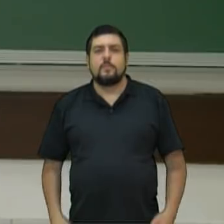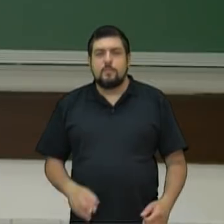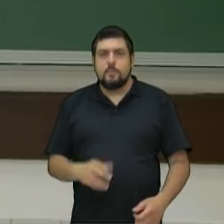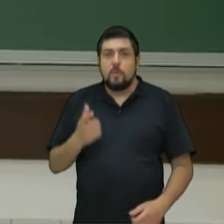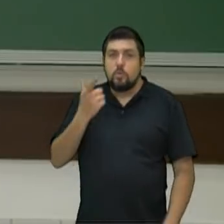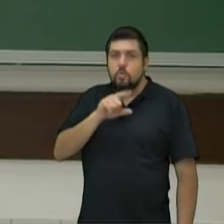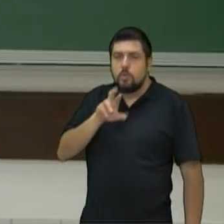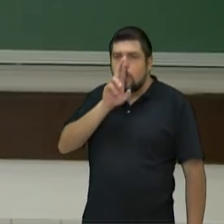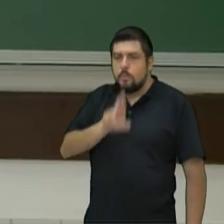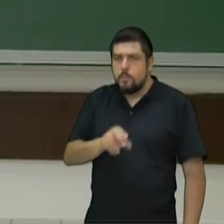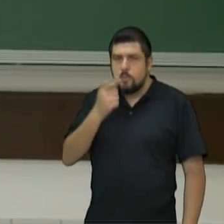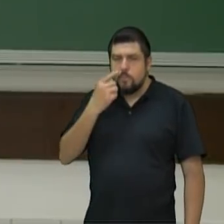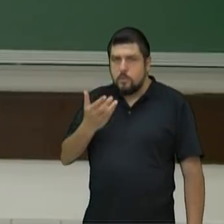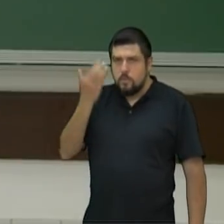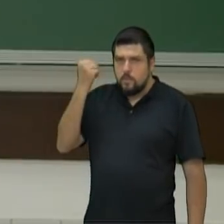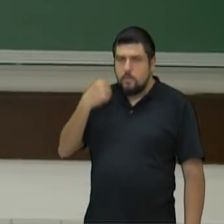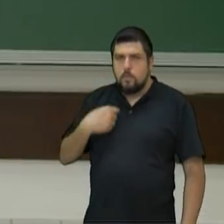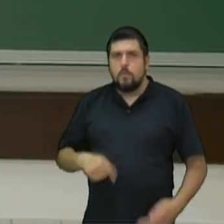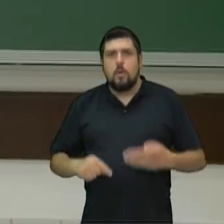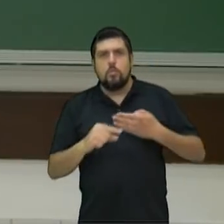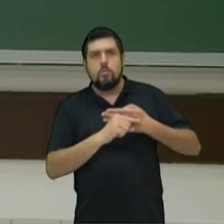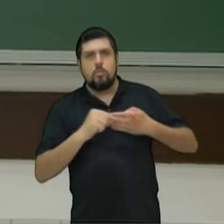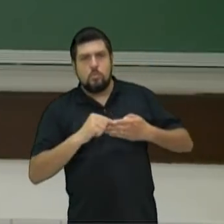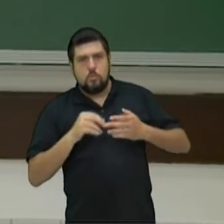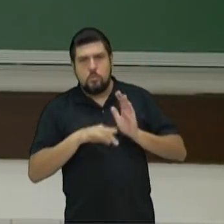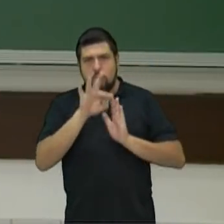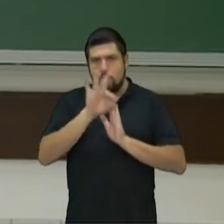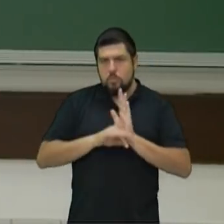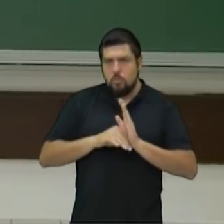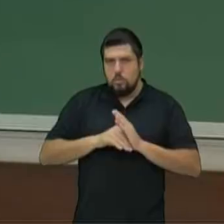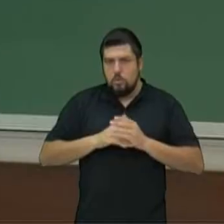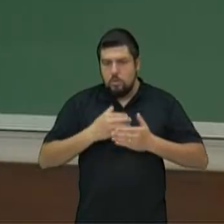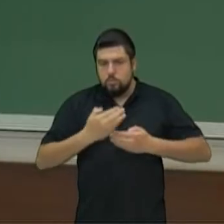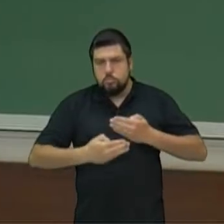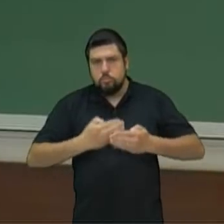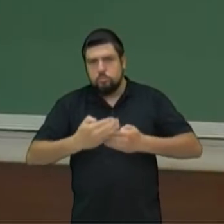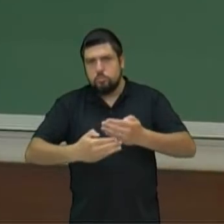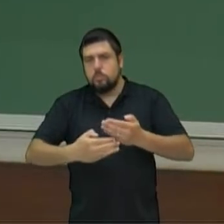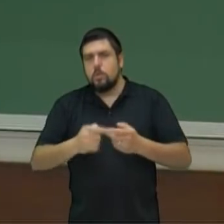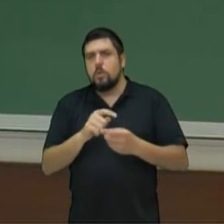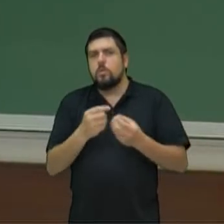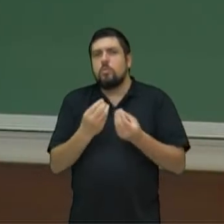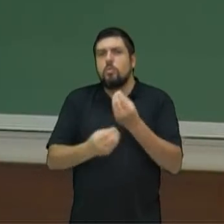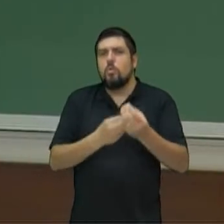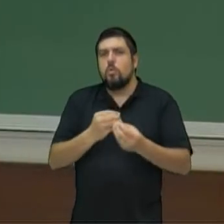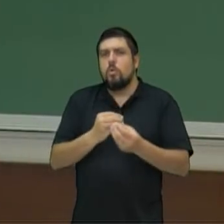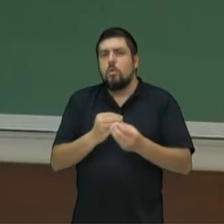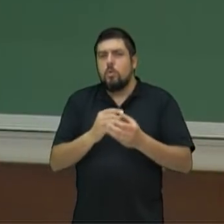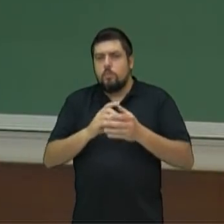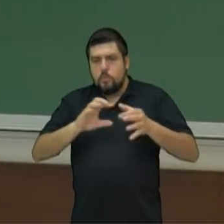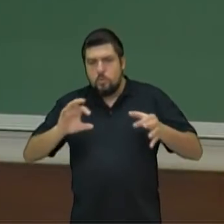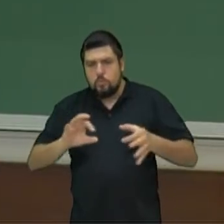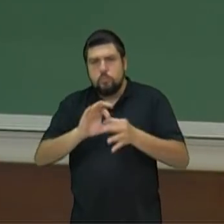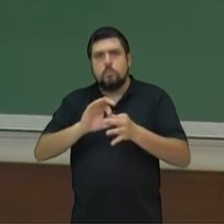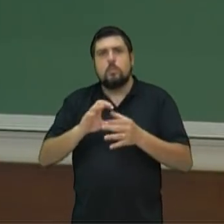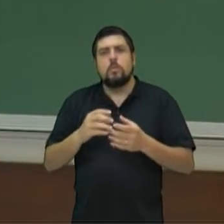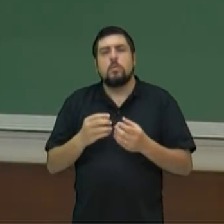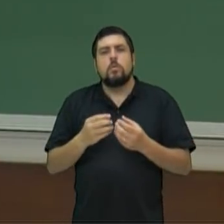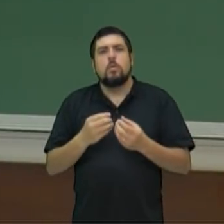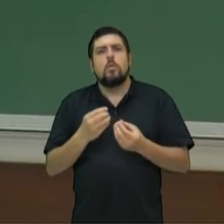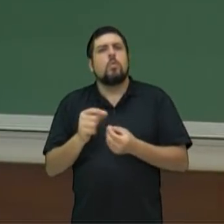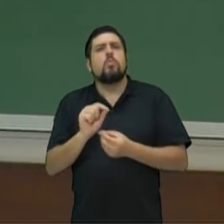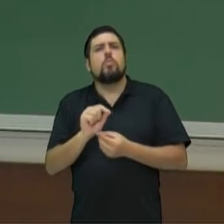Conseguiram, meus amigos? Vamos lá. Então, o autor progride o texto. Além disso, essa conjunção, né? A ponte